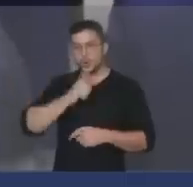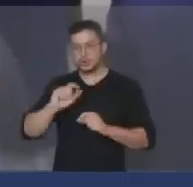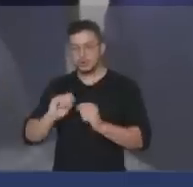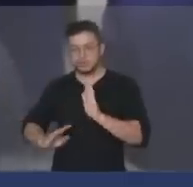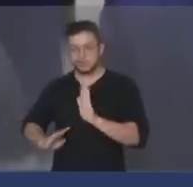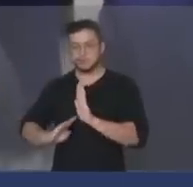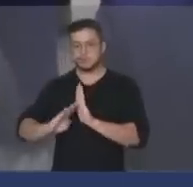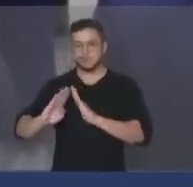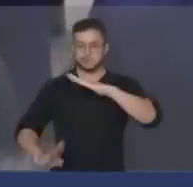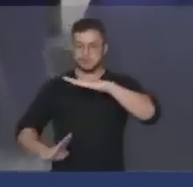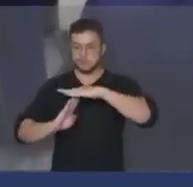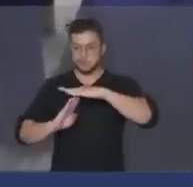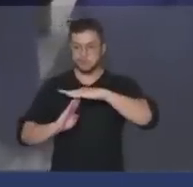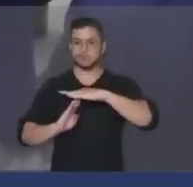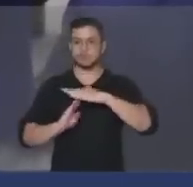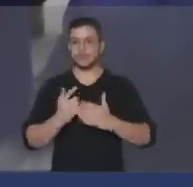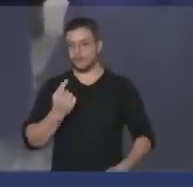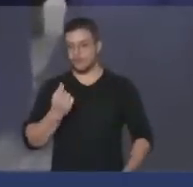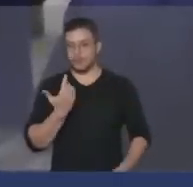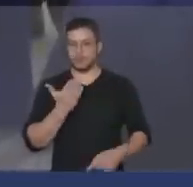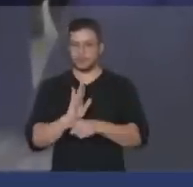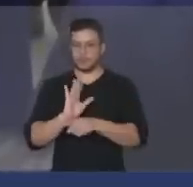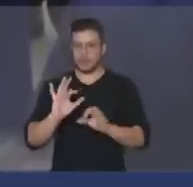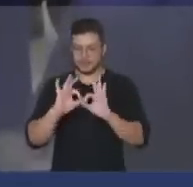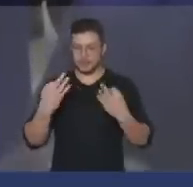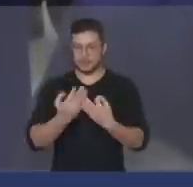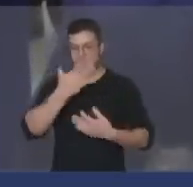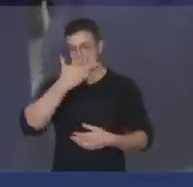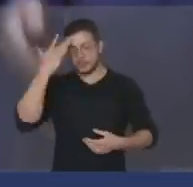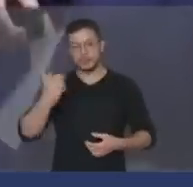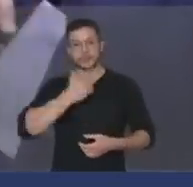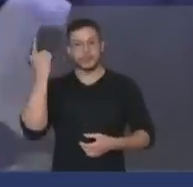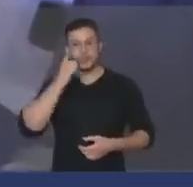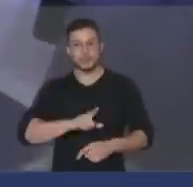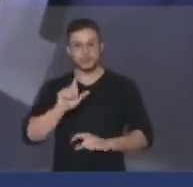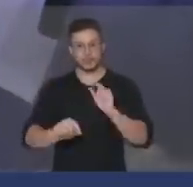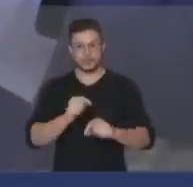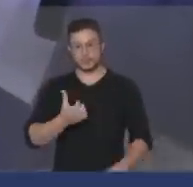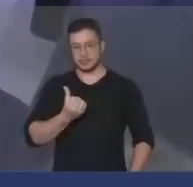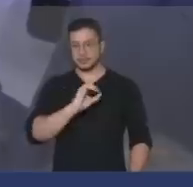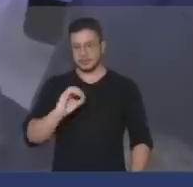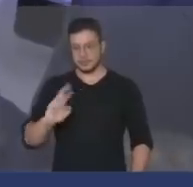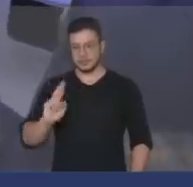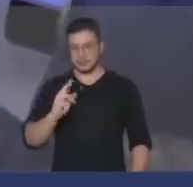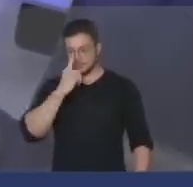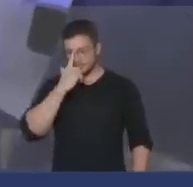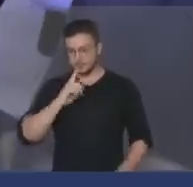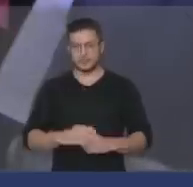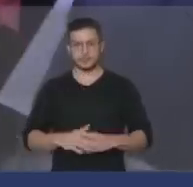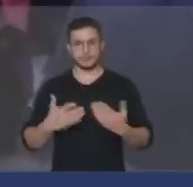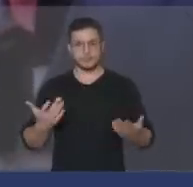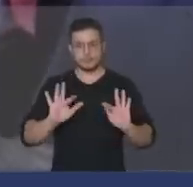valor chegasse a um número decente para que atendêssemos a família com dignidade e conseguimos, dialogando com o governo Bolsonaro, chegar a R$600.